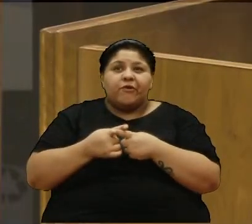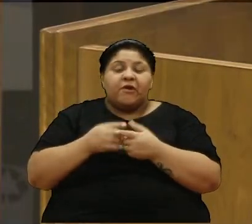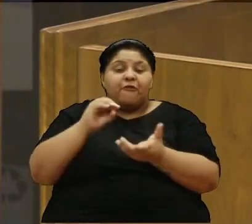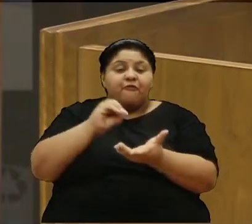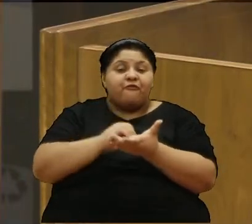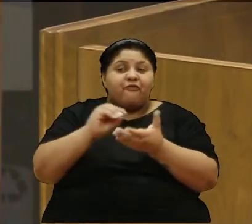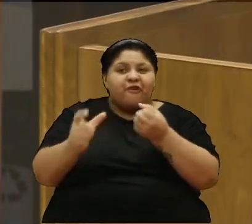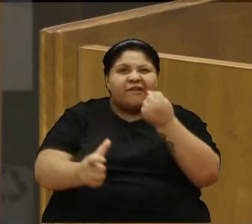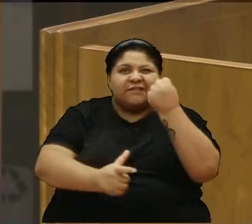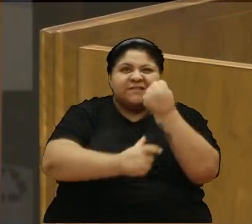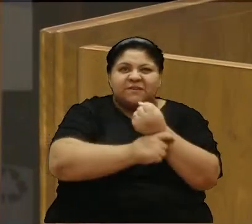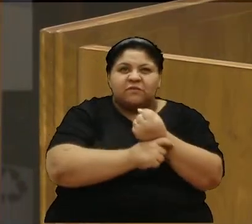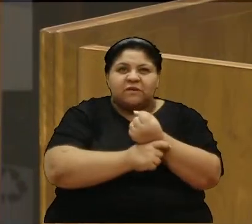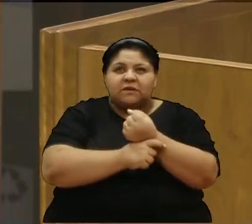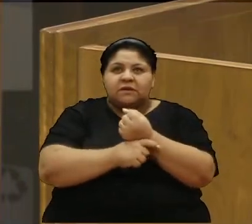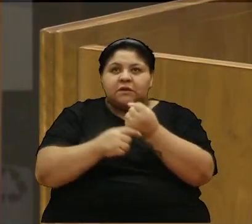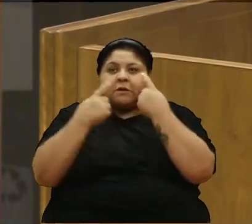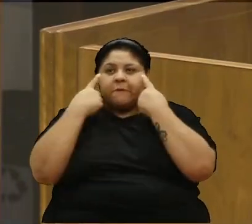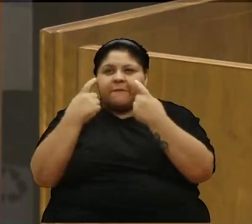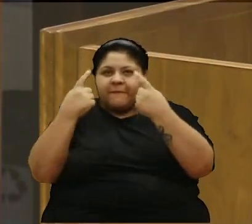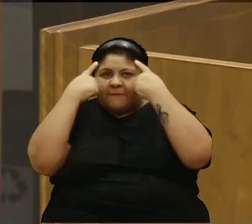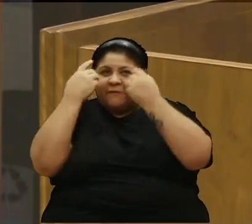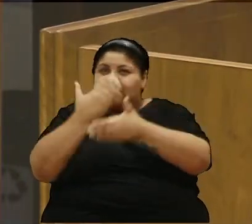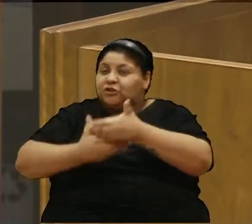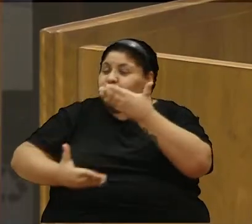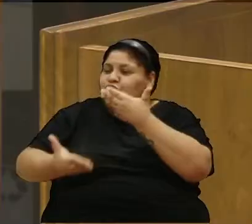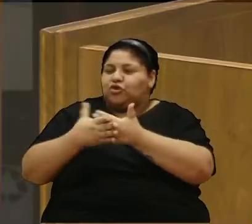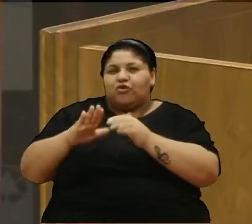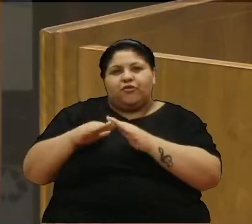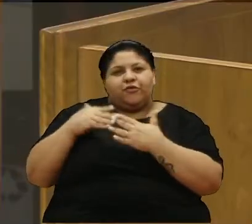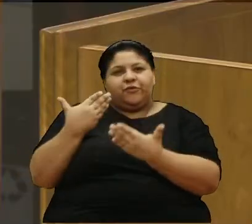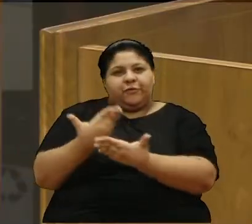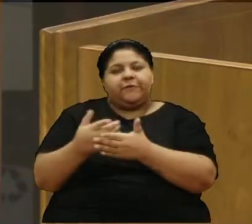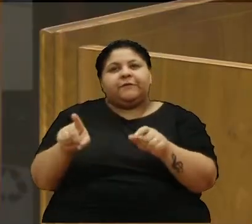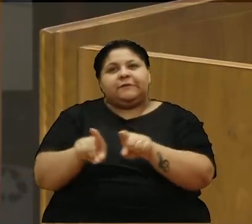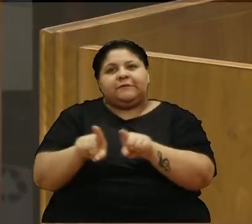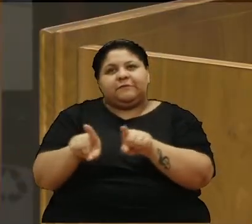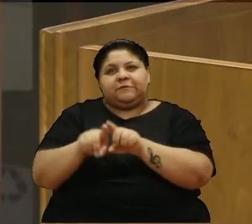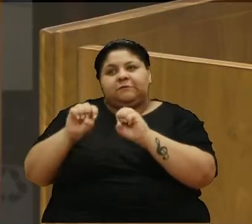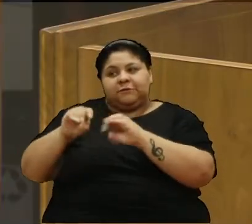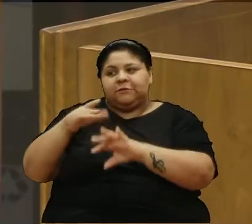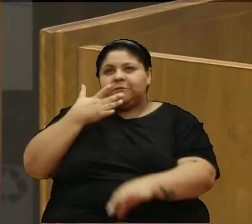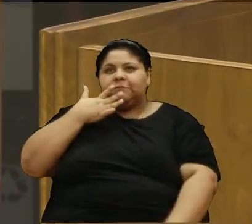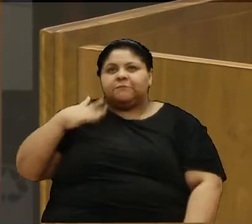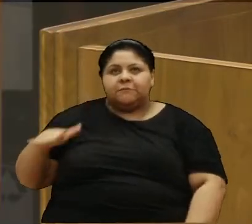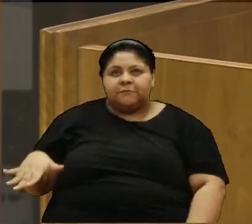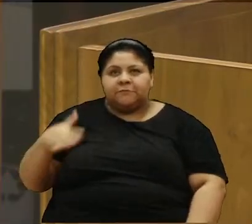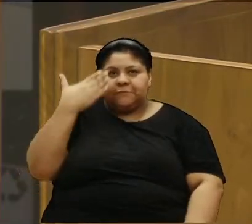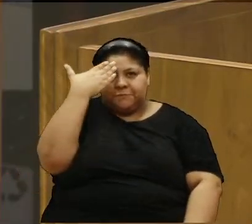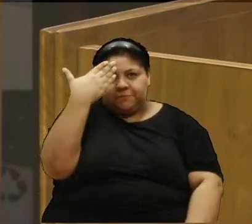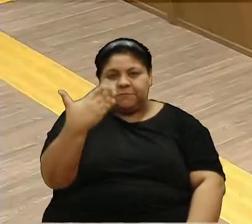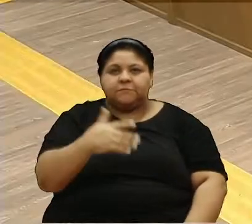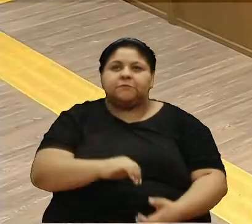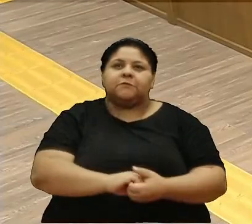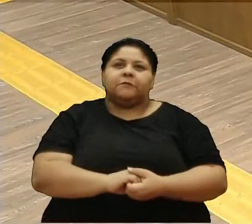insegurança, a violência está em todas as escolas e também na educação infantil. Obrigada.